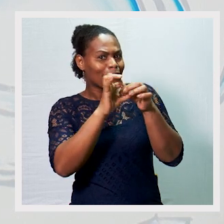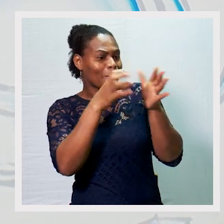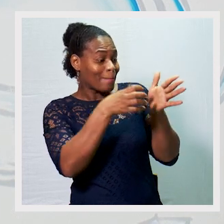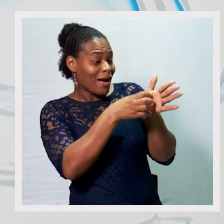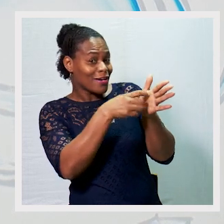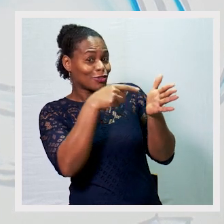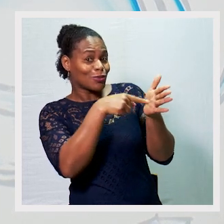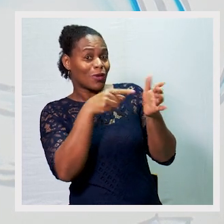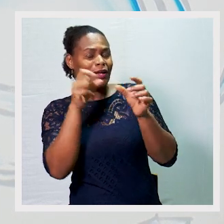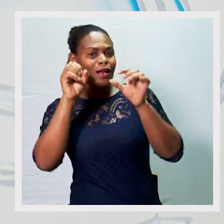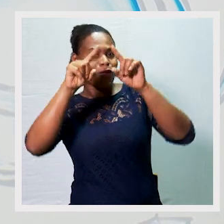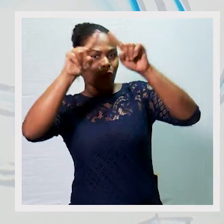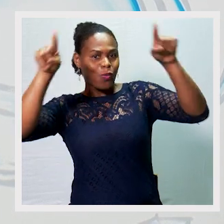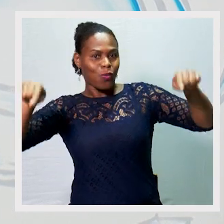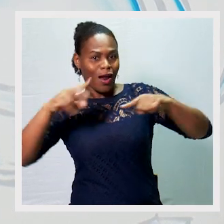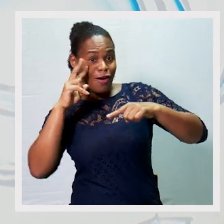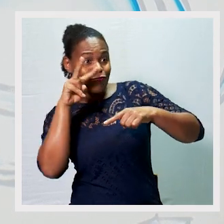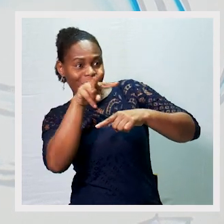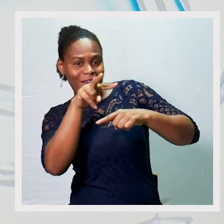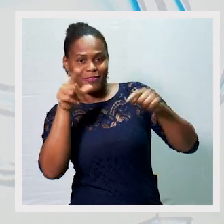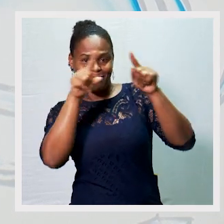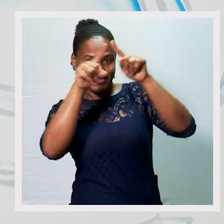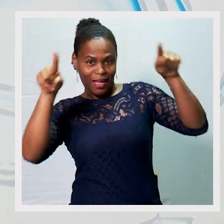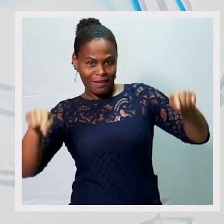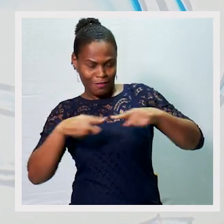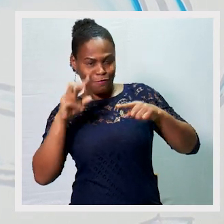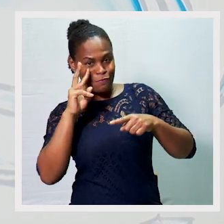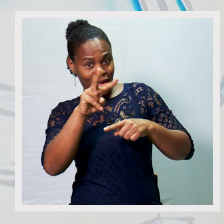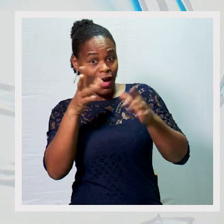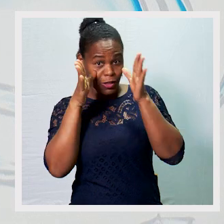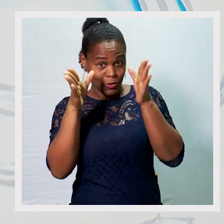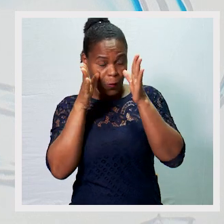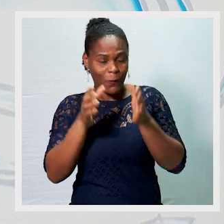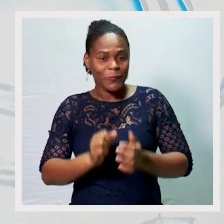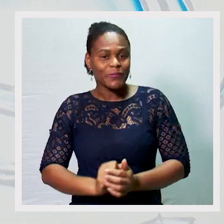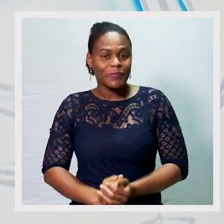tela. Observem com muita atenção.